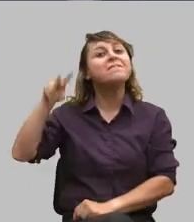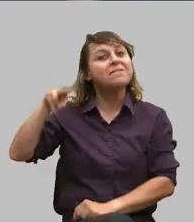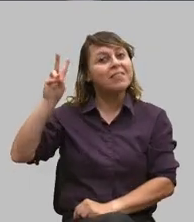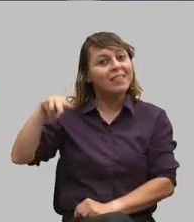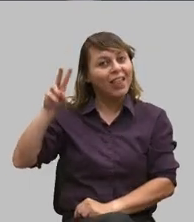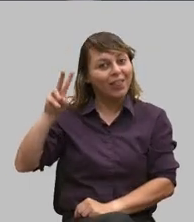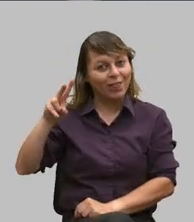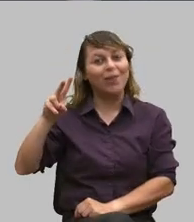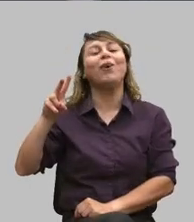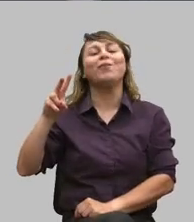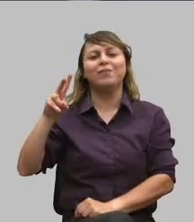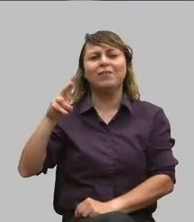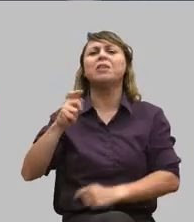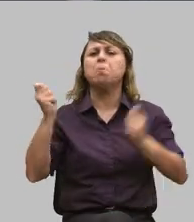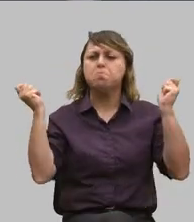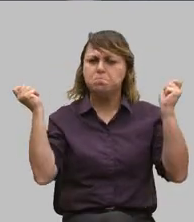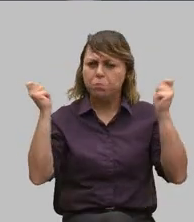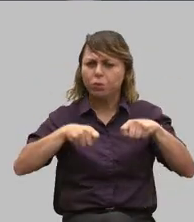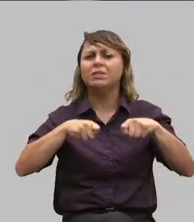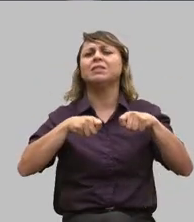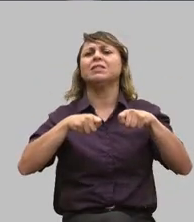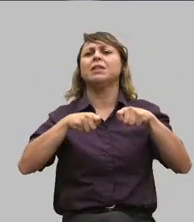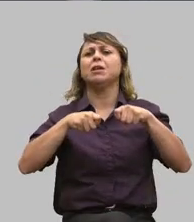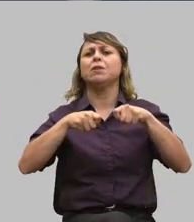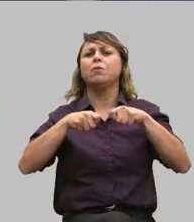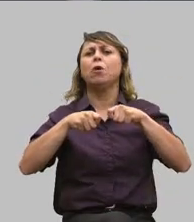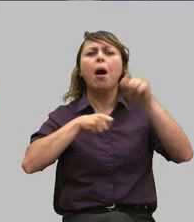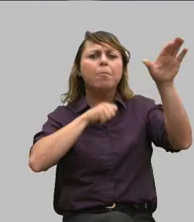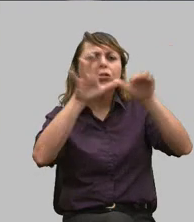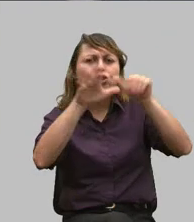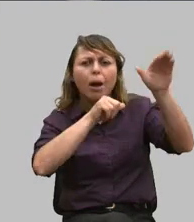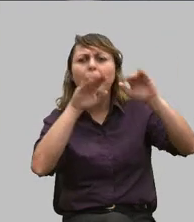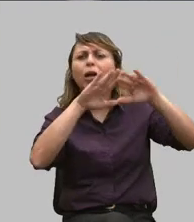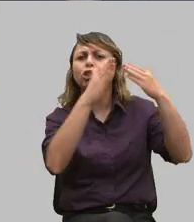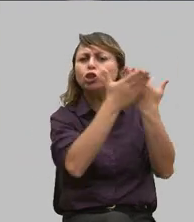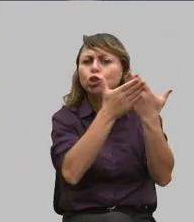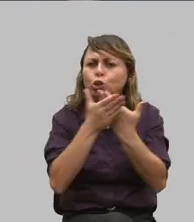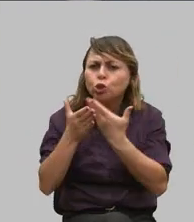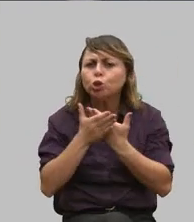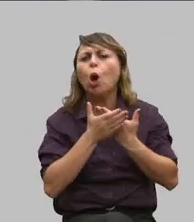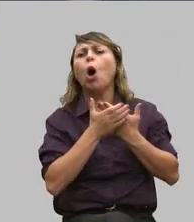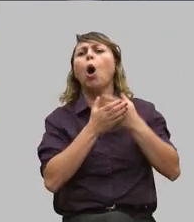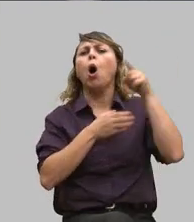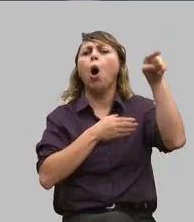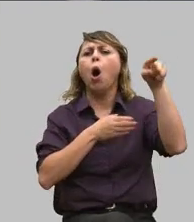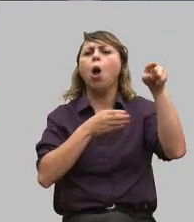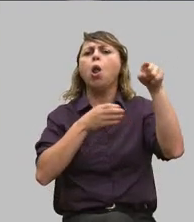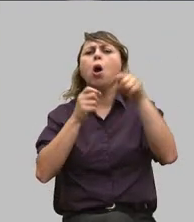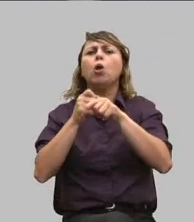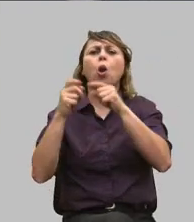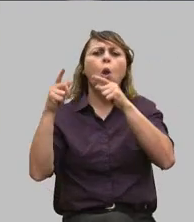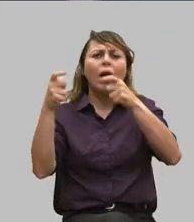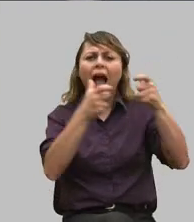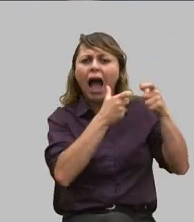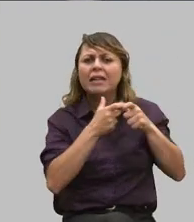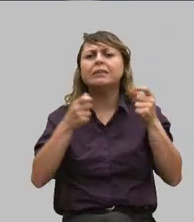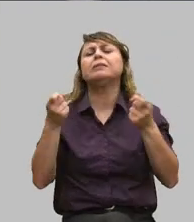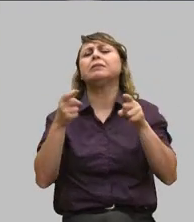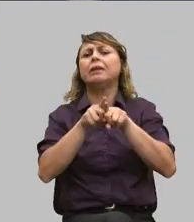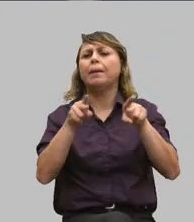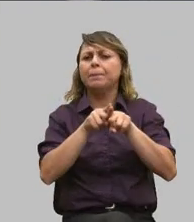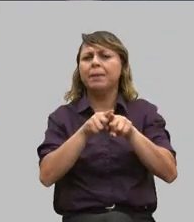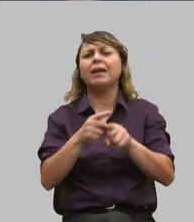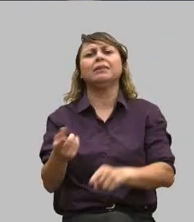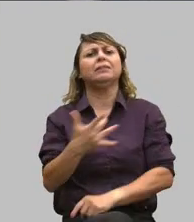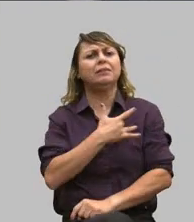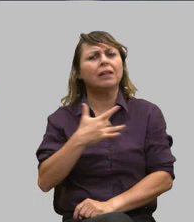Faremos o possível para mobilizar todas as diretoras de escolas gerentes de postos de saúde toda a nossa rede eh